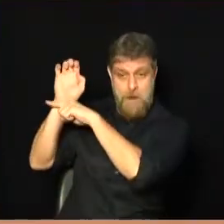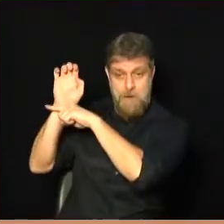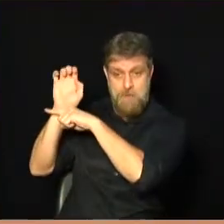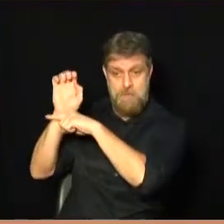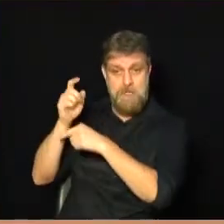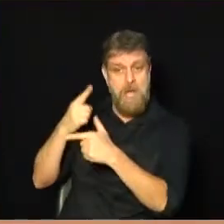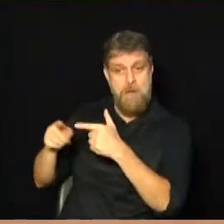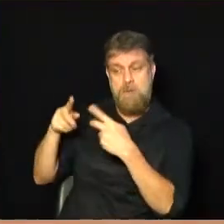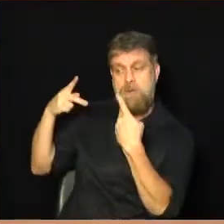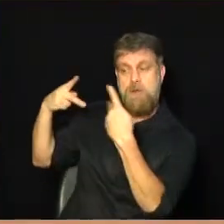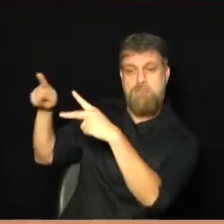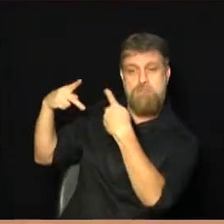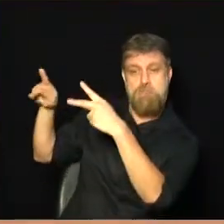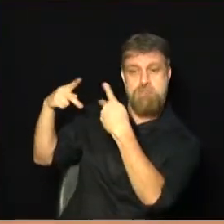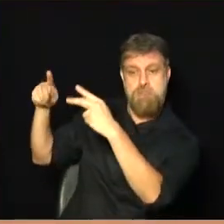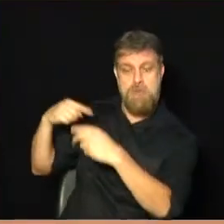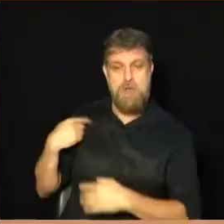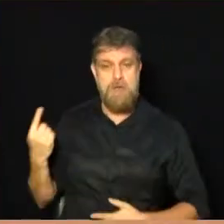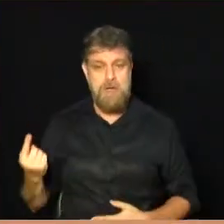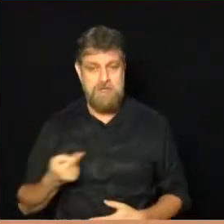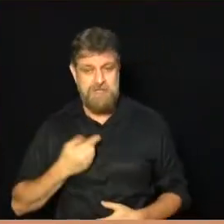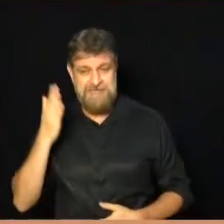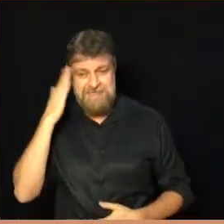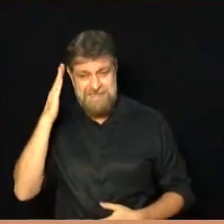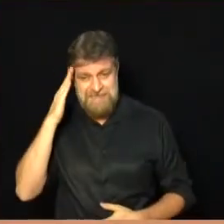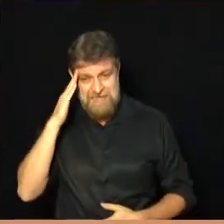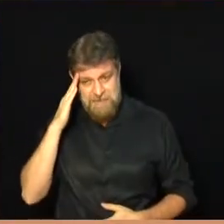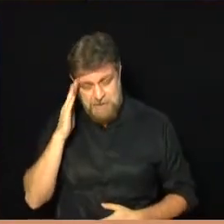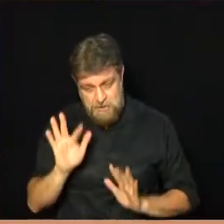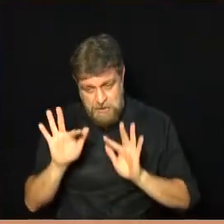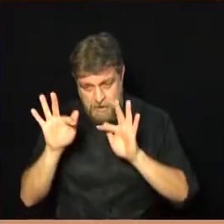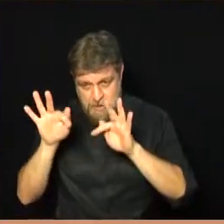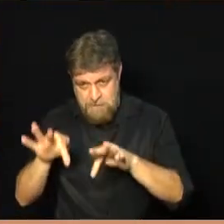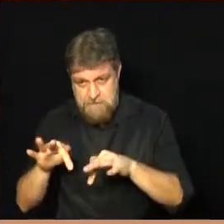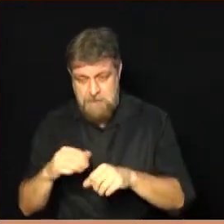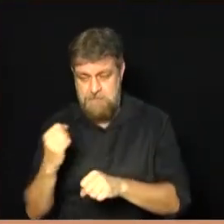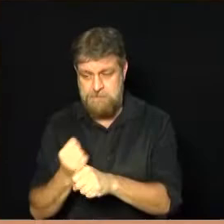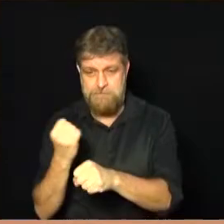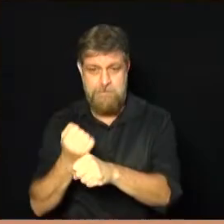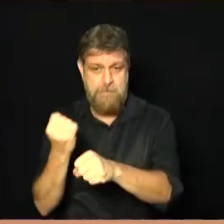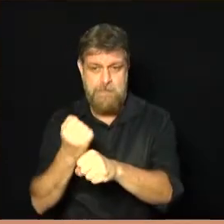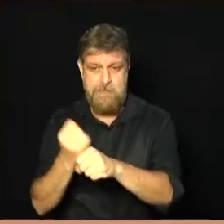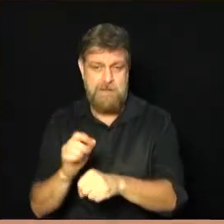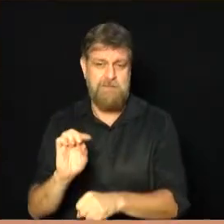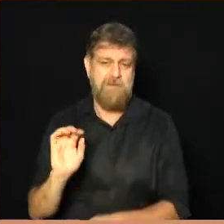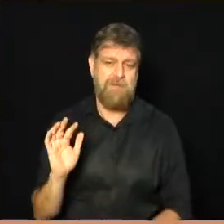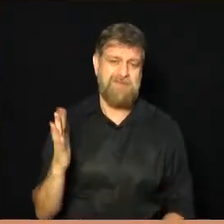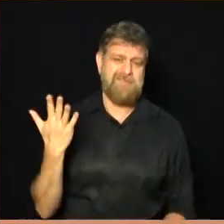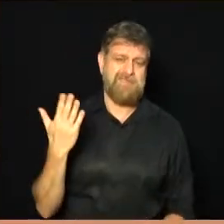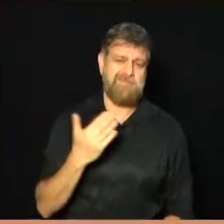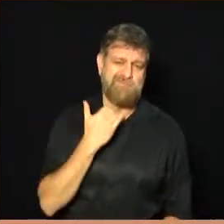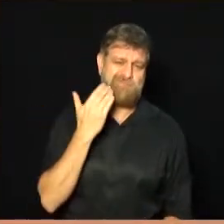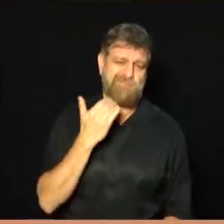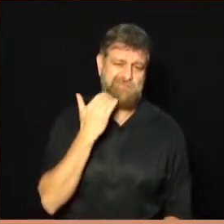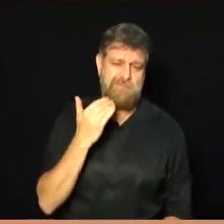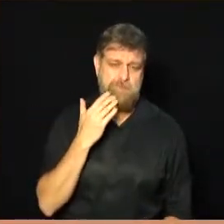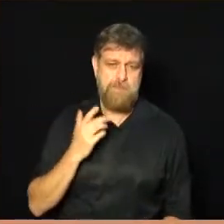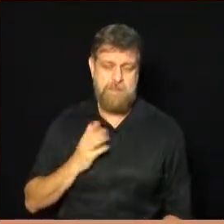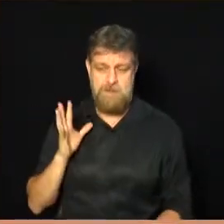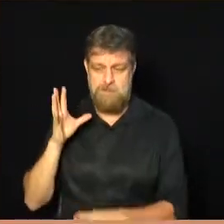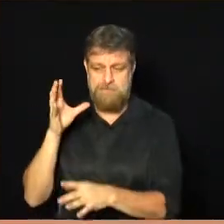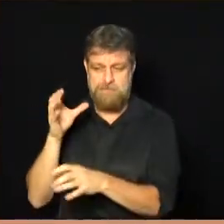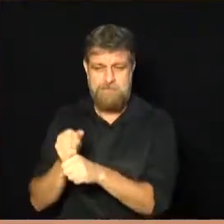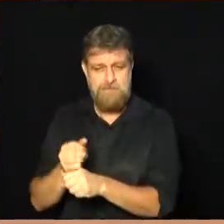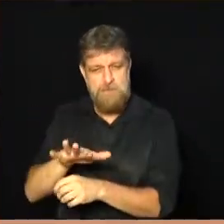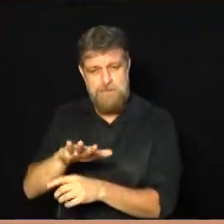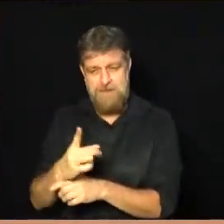se isso for ser feito, é evidente que num final de concessão, uma obra dessa não vai ser feita. Essa obra estava orçada na época da